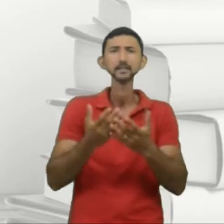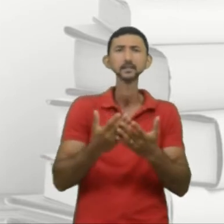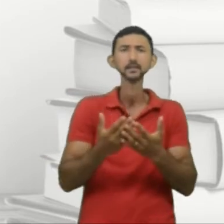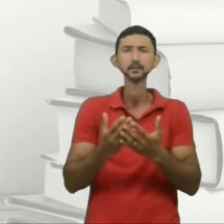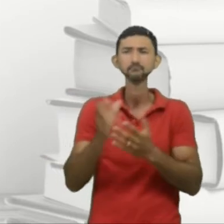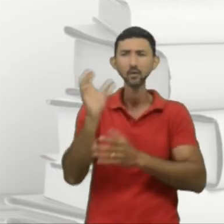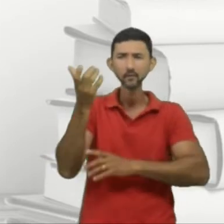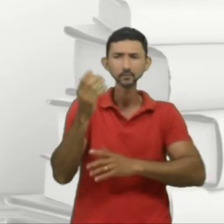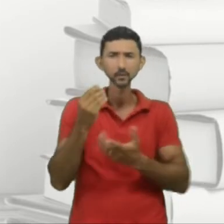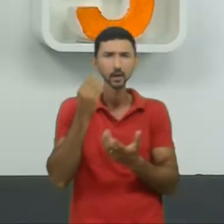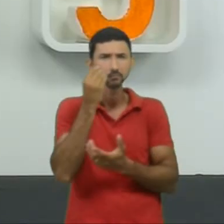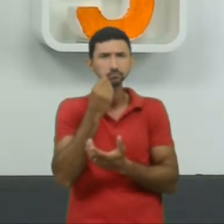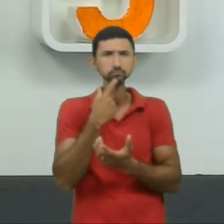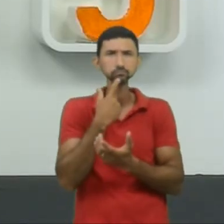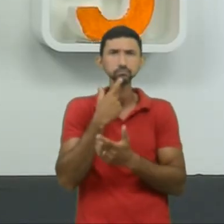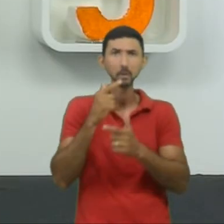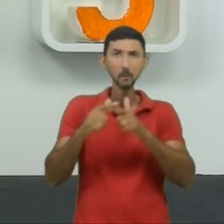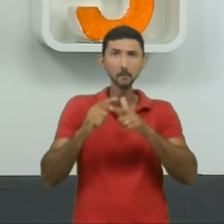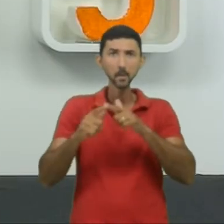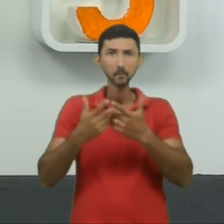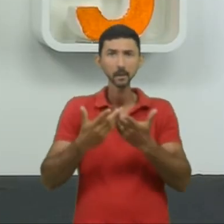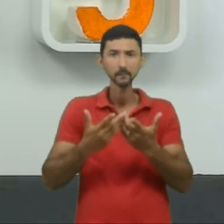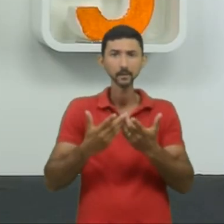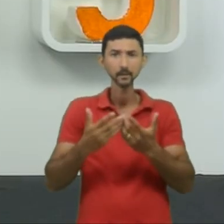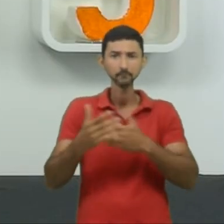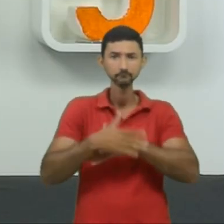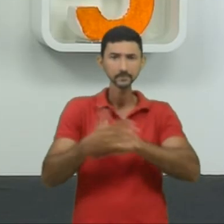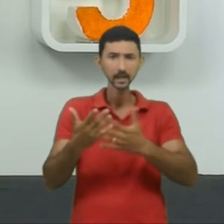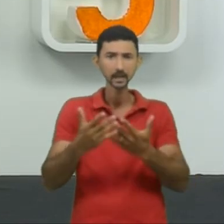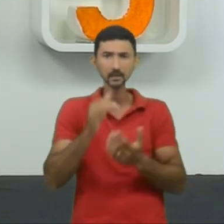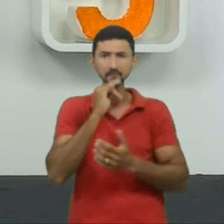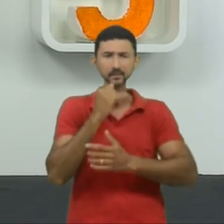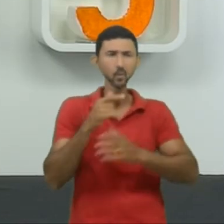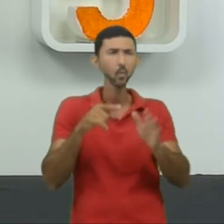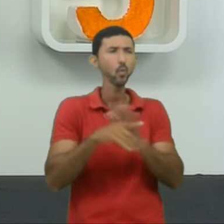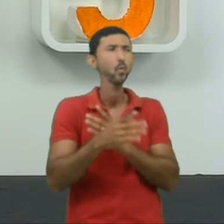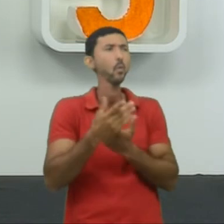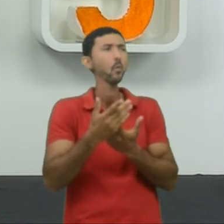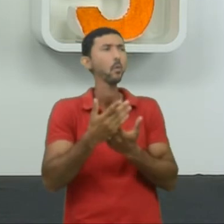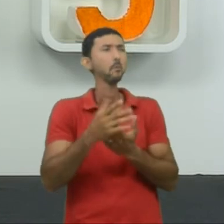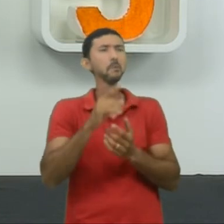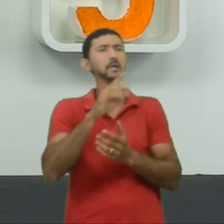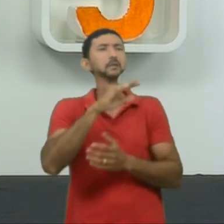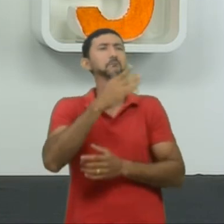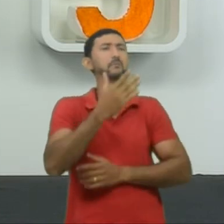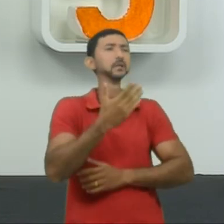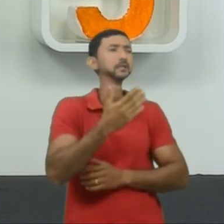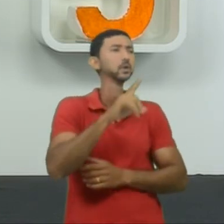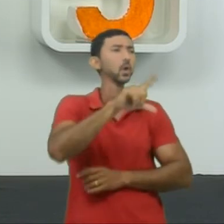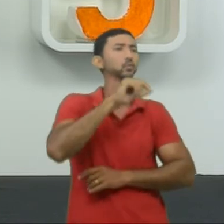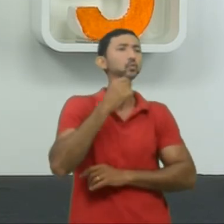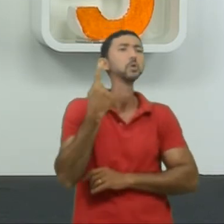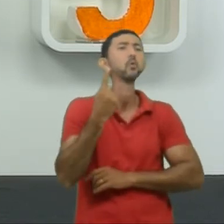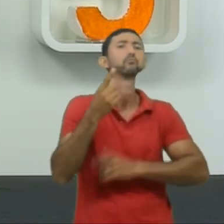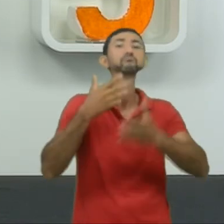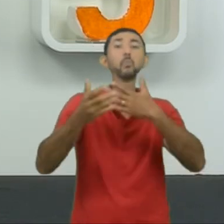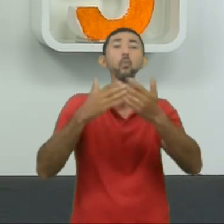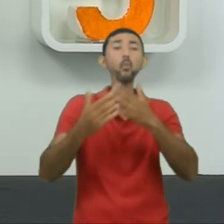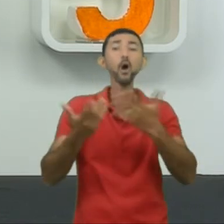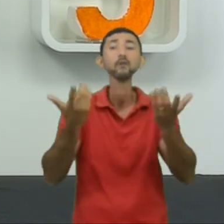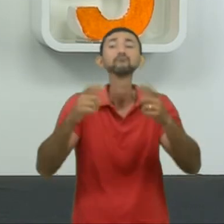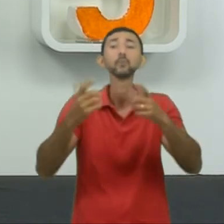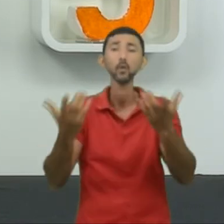por experiência, a gente vai resolver um problema desse em sala, aí o aluno fala, mas o senhor não escolheu um, mas não disse qual